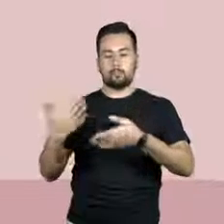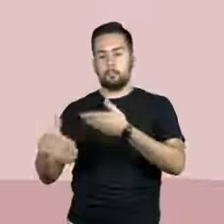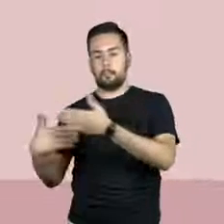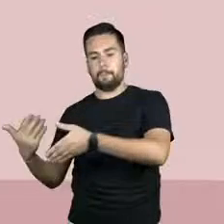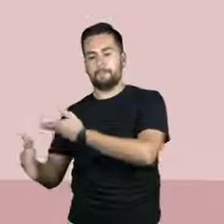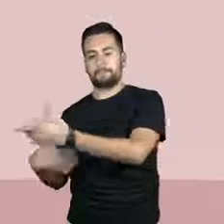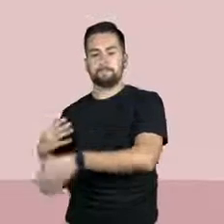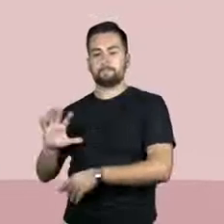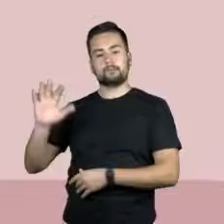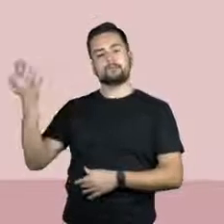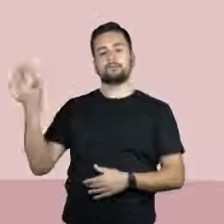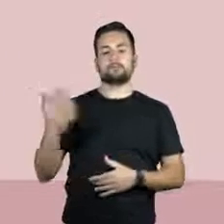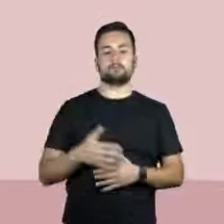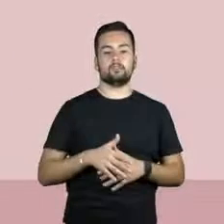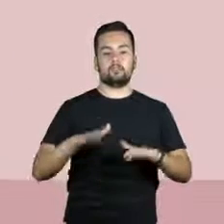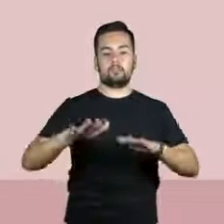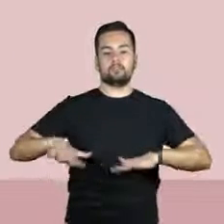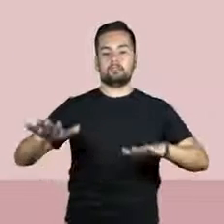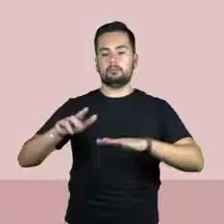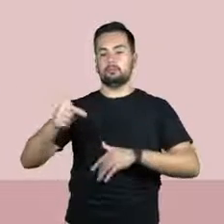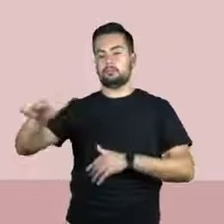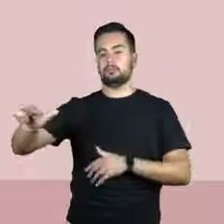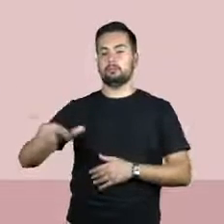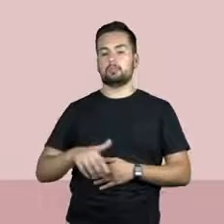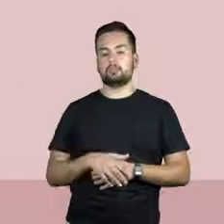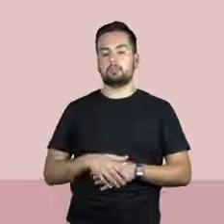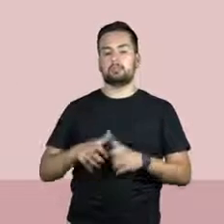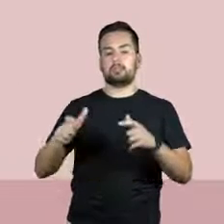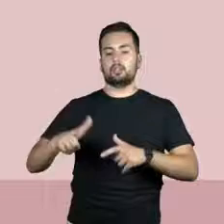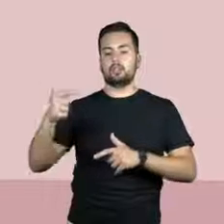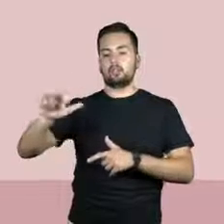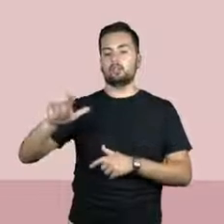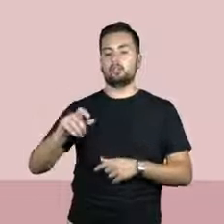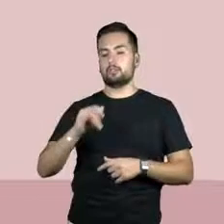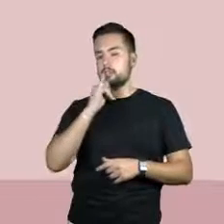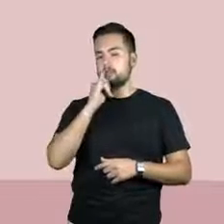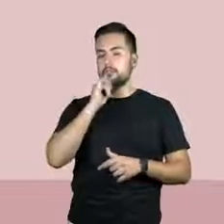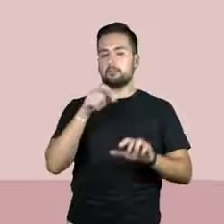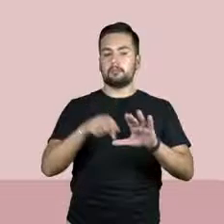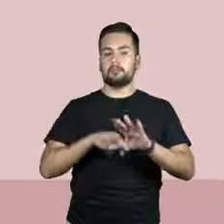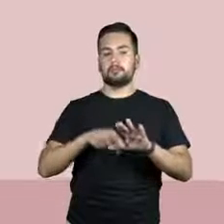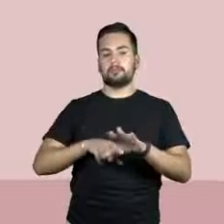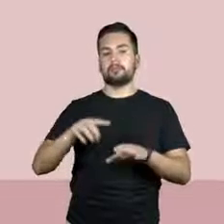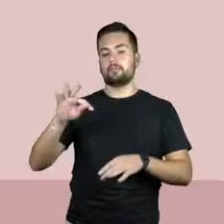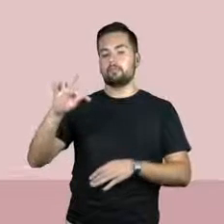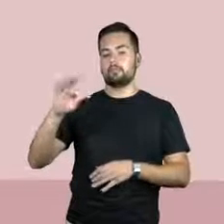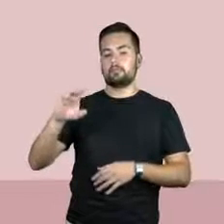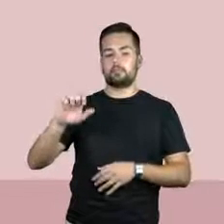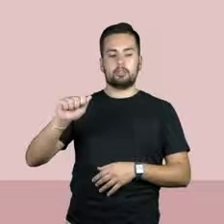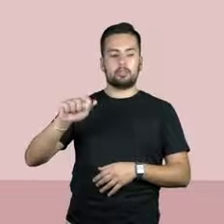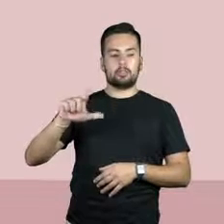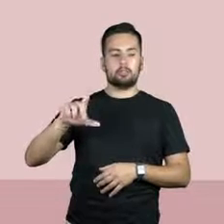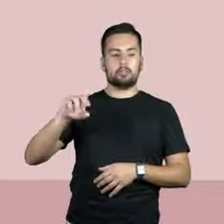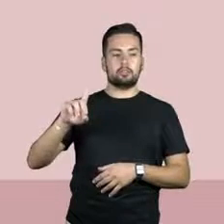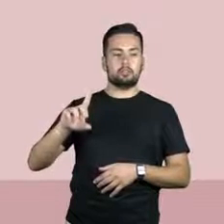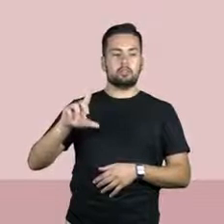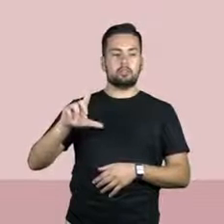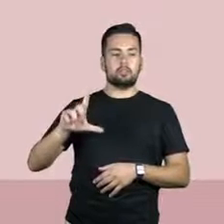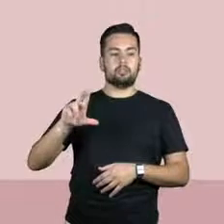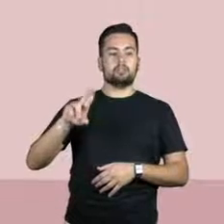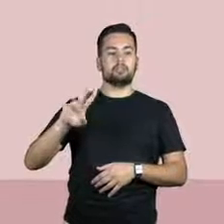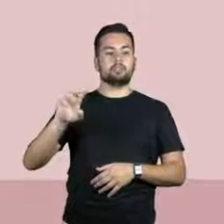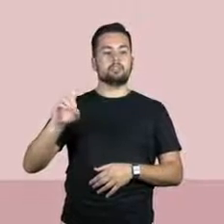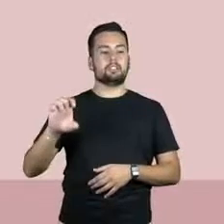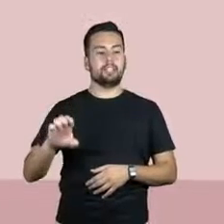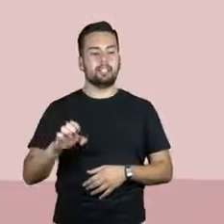até uma outra região no pé de um talude, por exemplo. Né, tombamentos, corridas, que são chamados flows. Né, o que